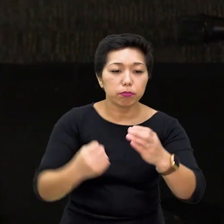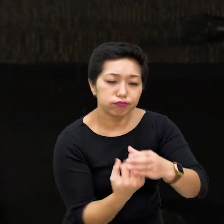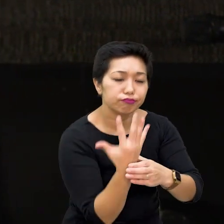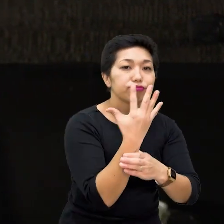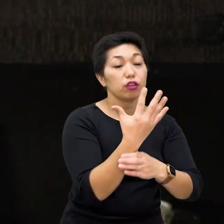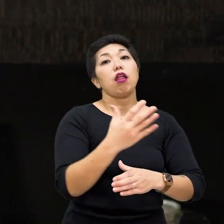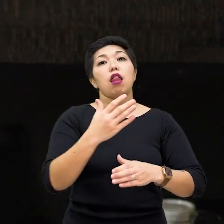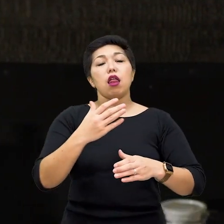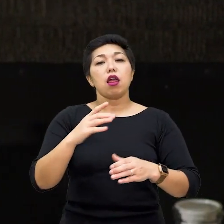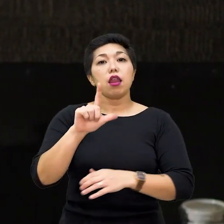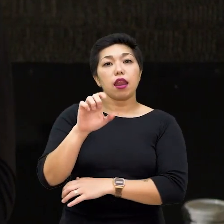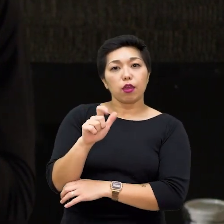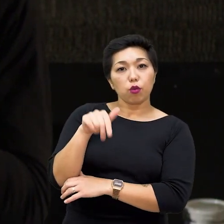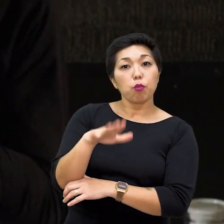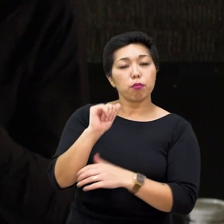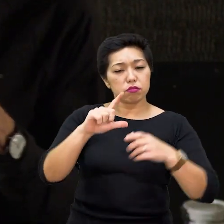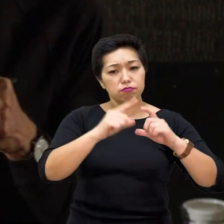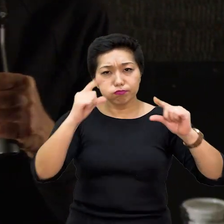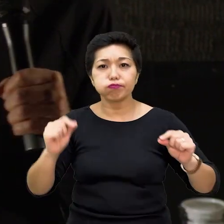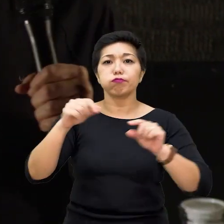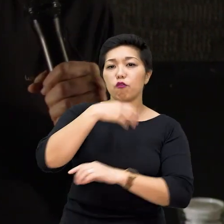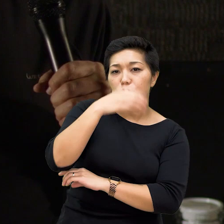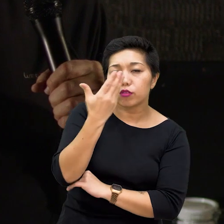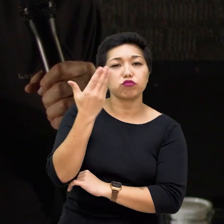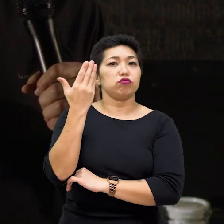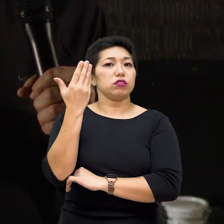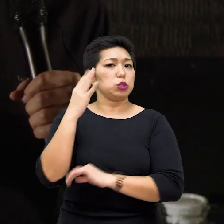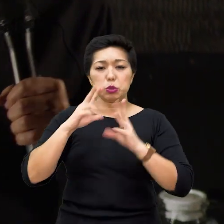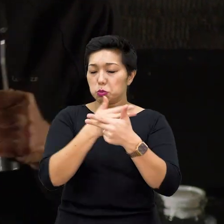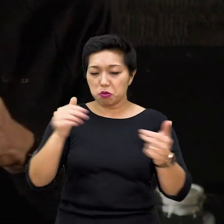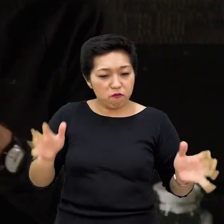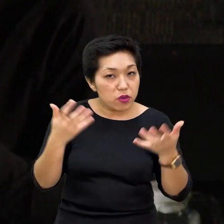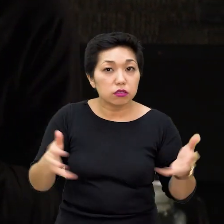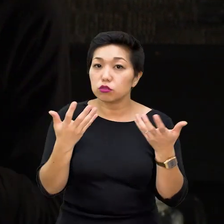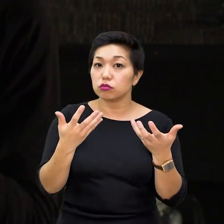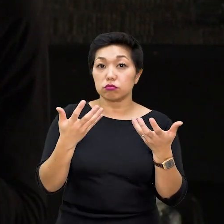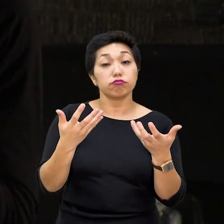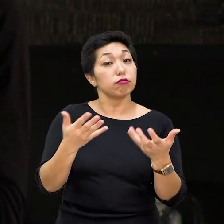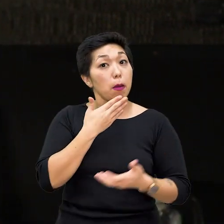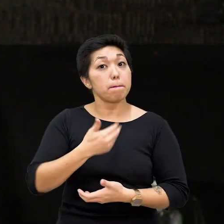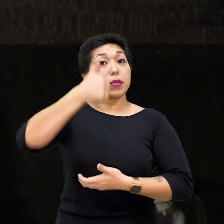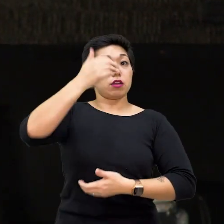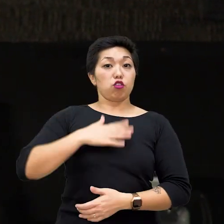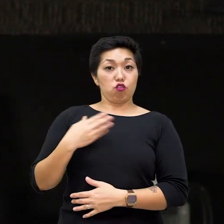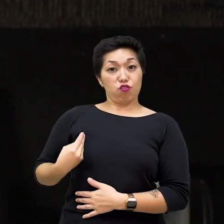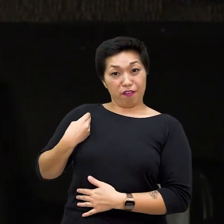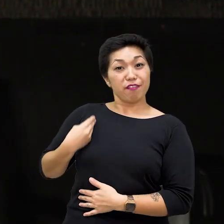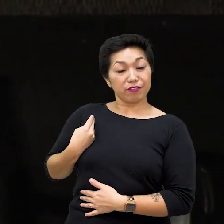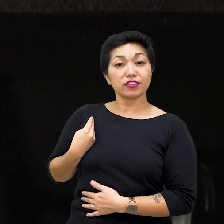frutas, verduras e melhorei muito toda a minha condição de